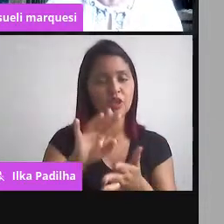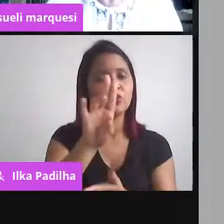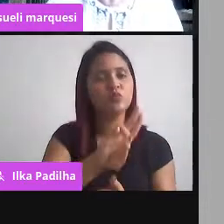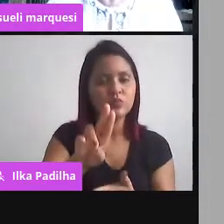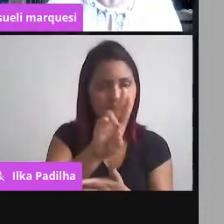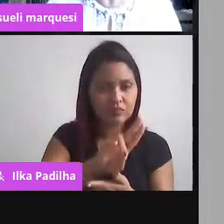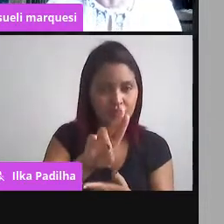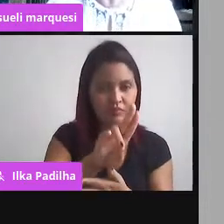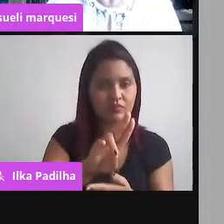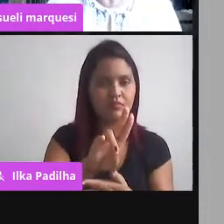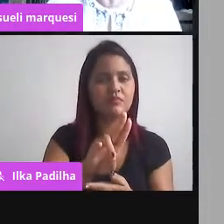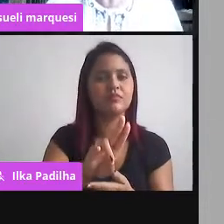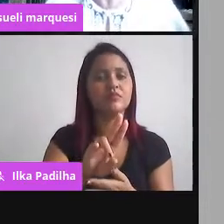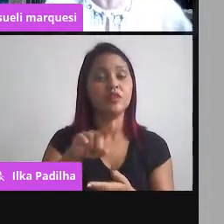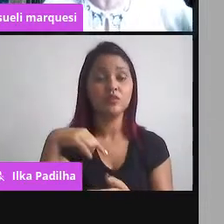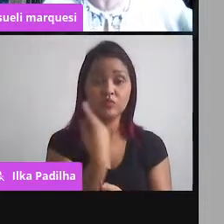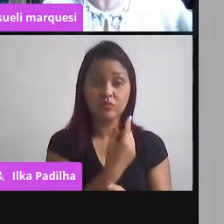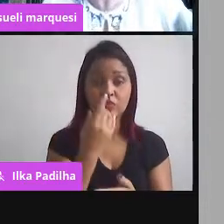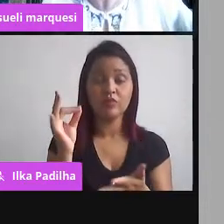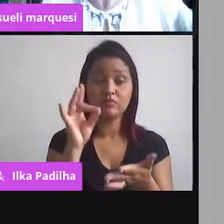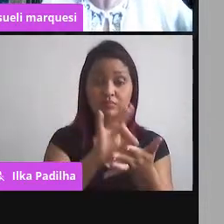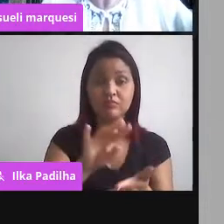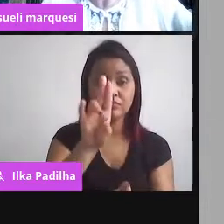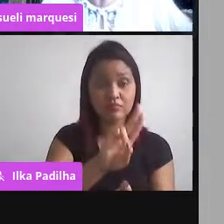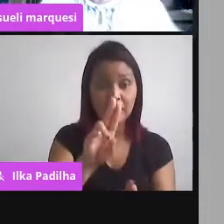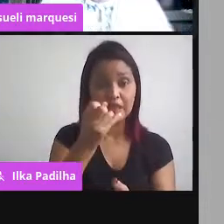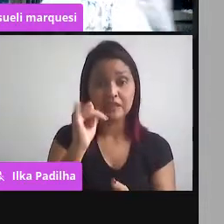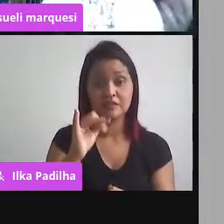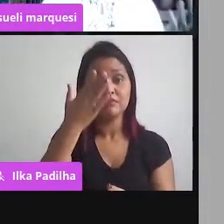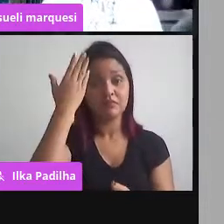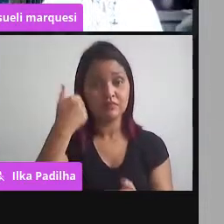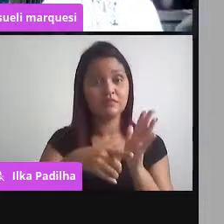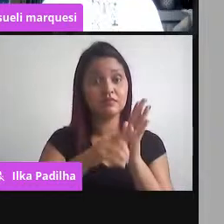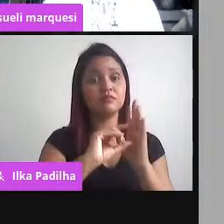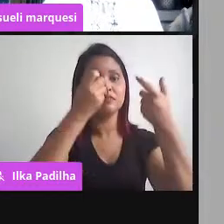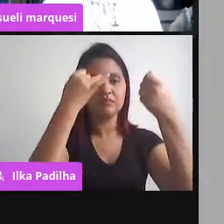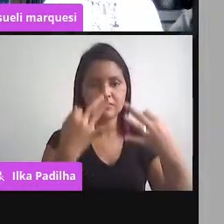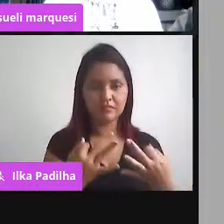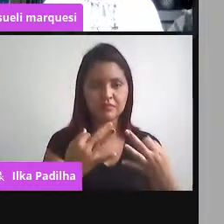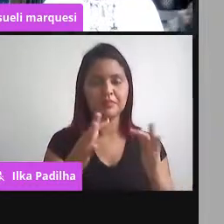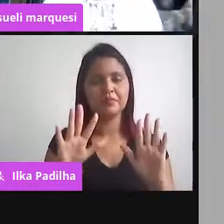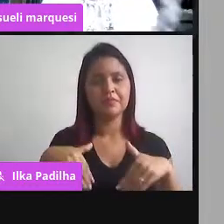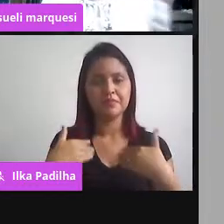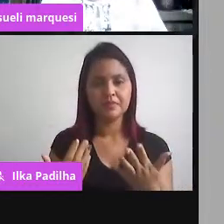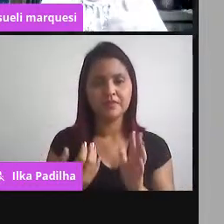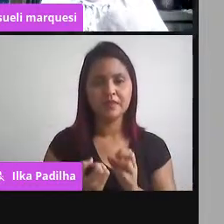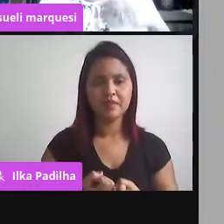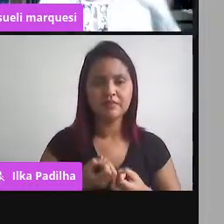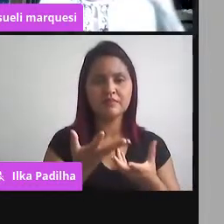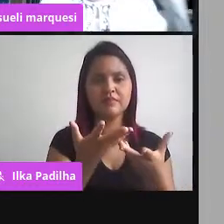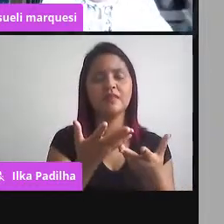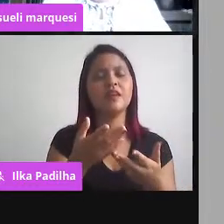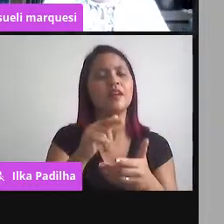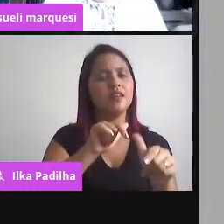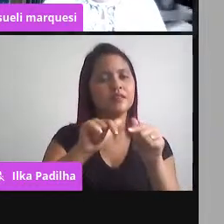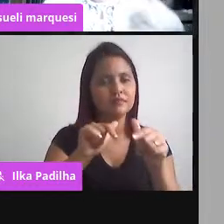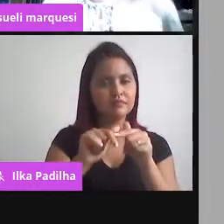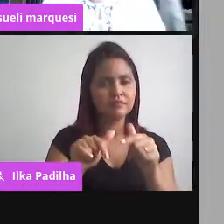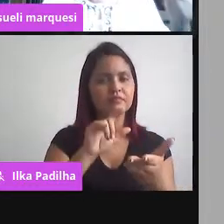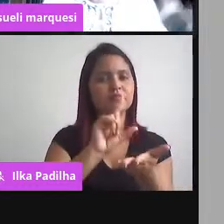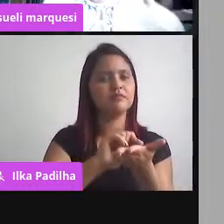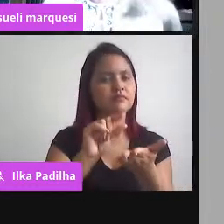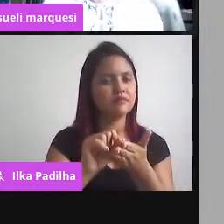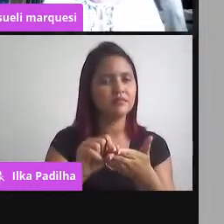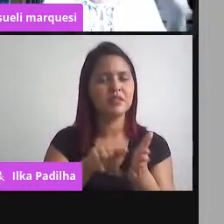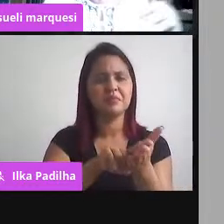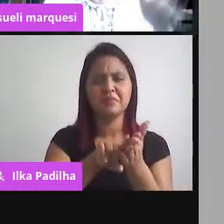de fato, explicar, o que nós entendemos, né? E esta função de trabalhos, de pesquisas, de iniciação científica,